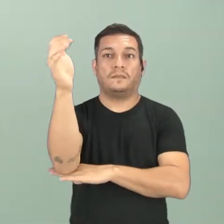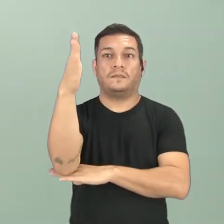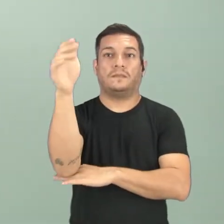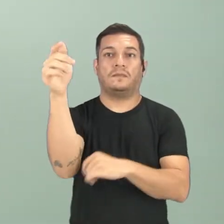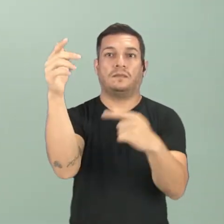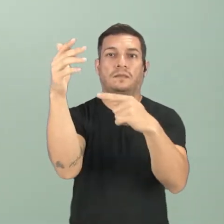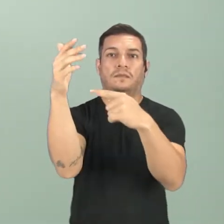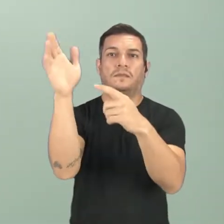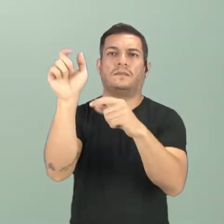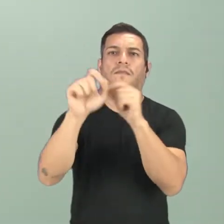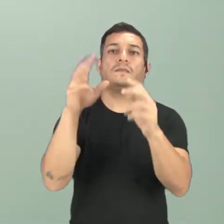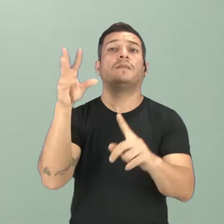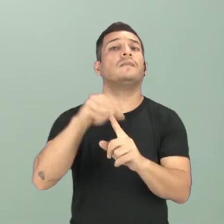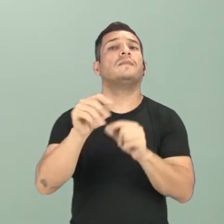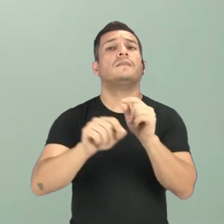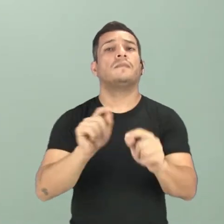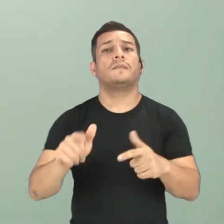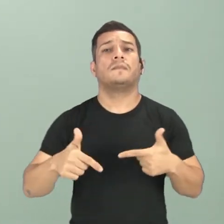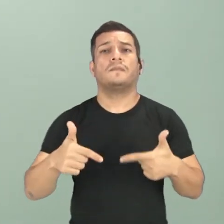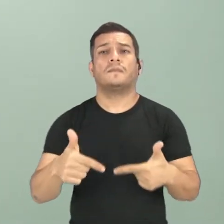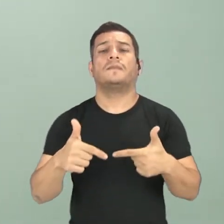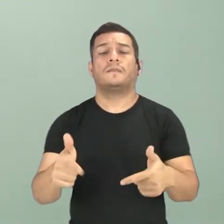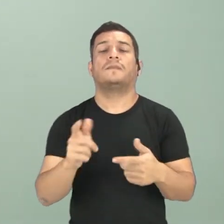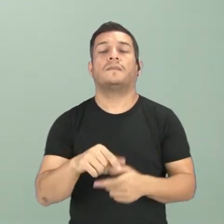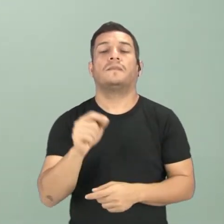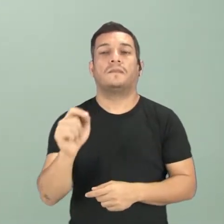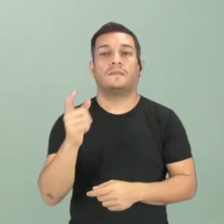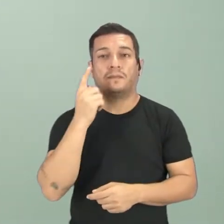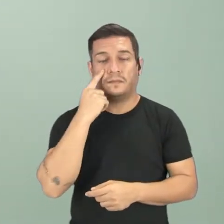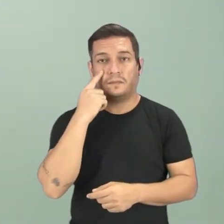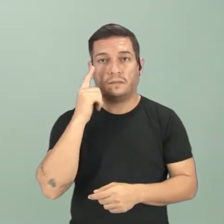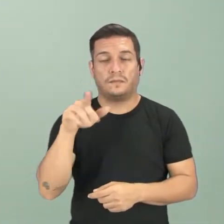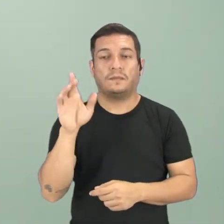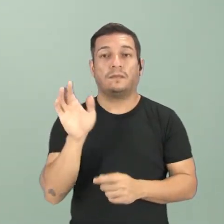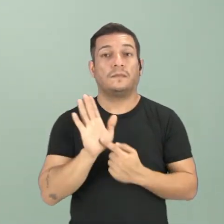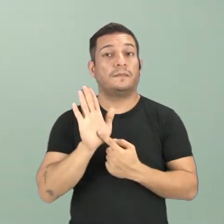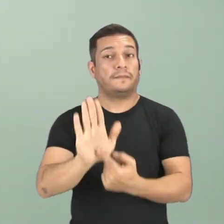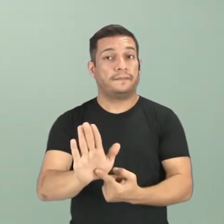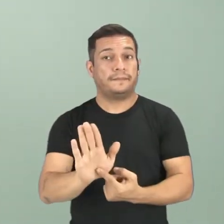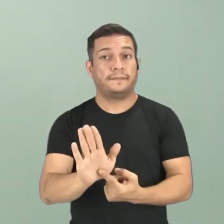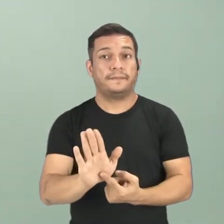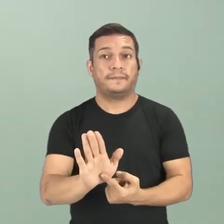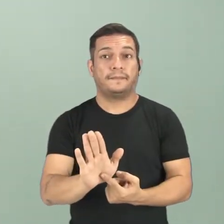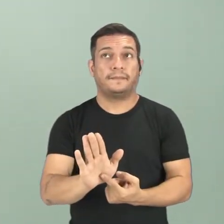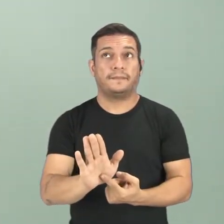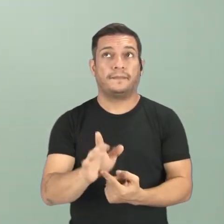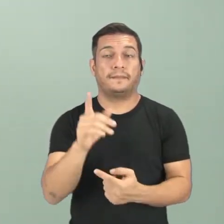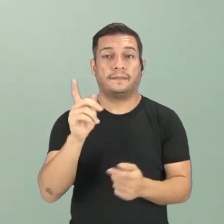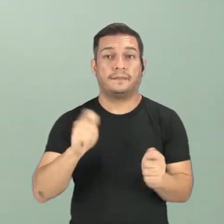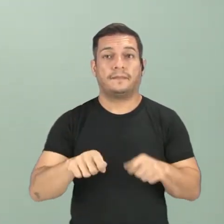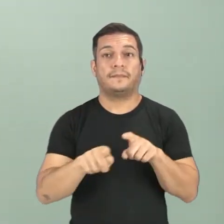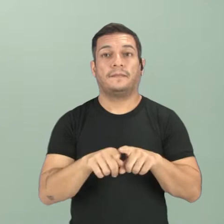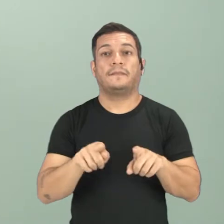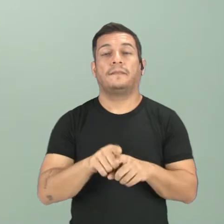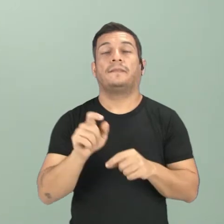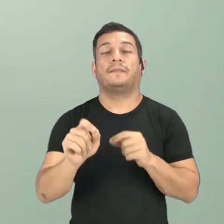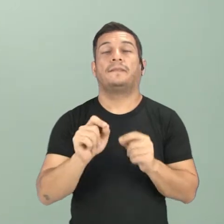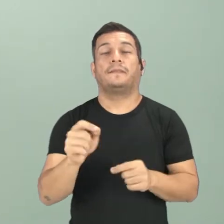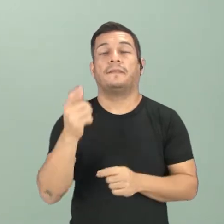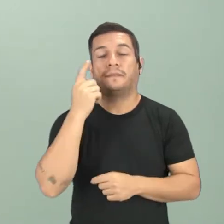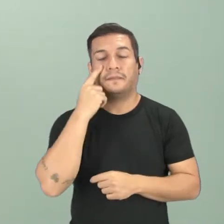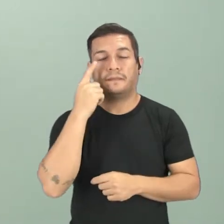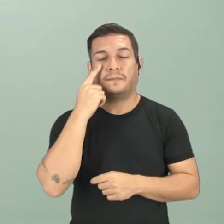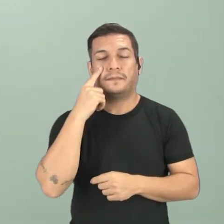luta. Como um movimento social ele apresenta uma bandeira de luta, então ele pode apresentar